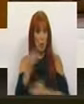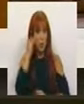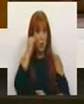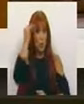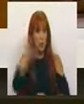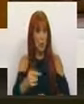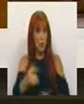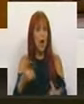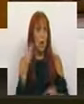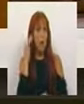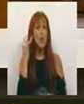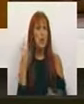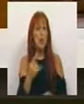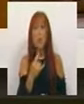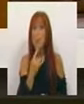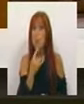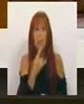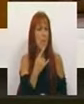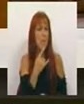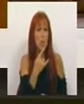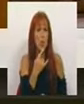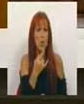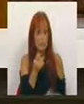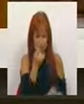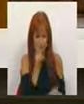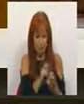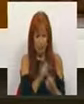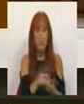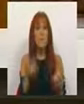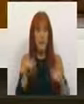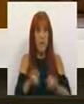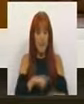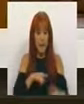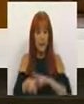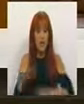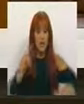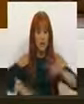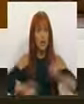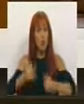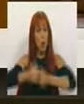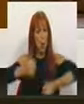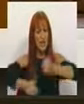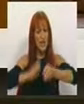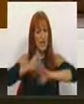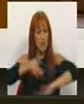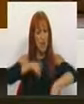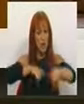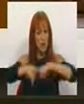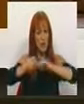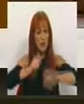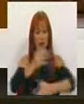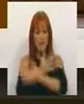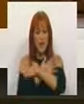turismo é um número muito muito reduzido ter também uma política fiscal competitiva através de uma política a